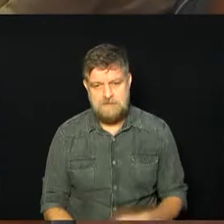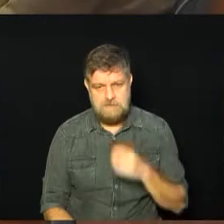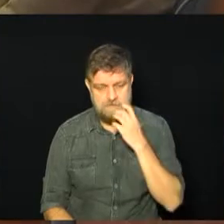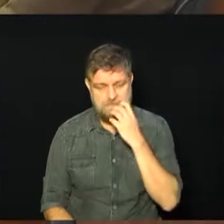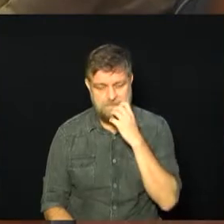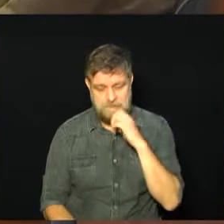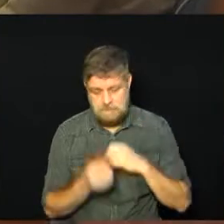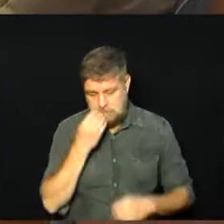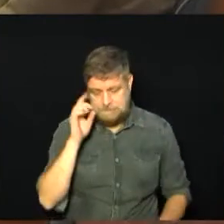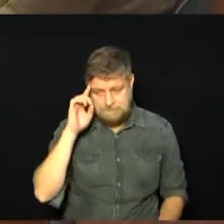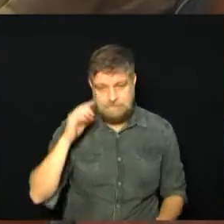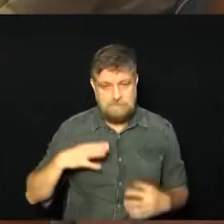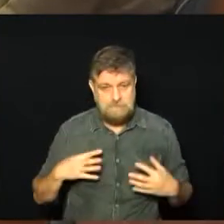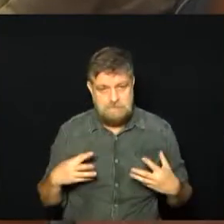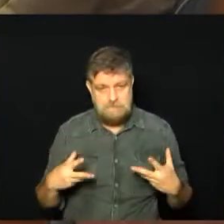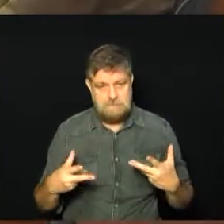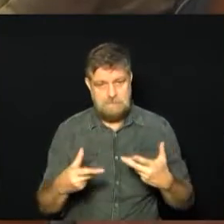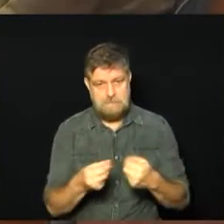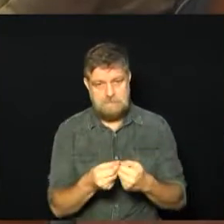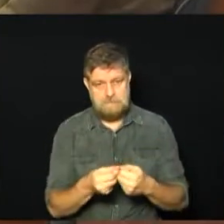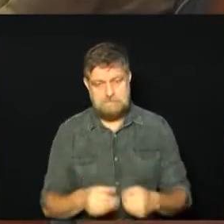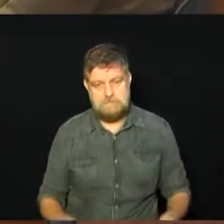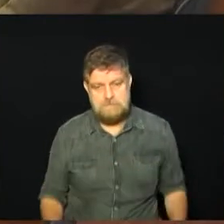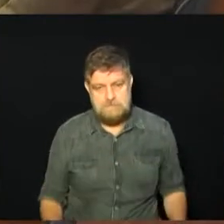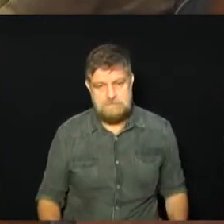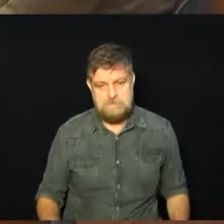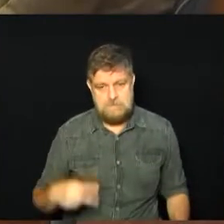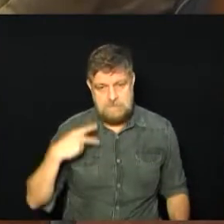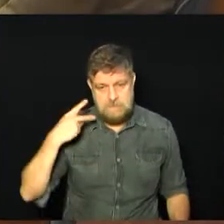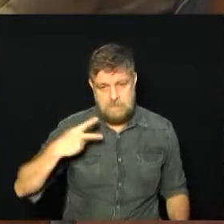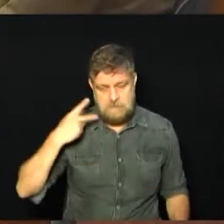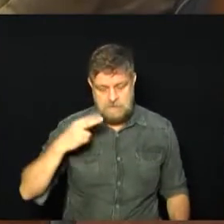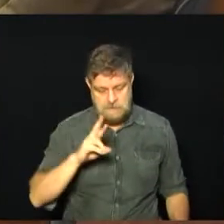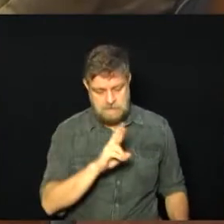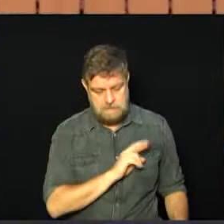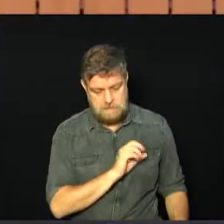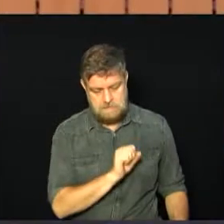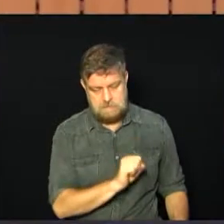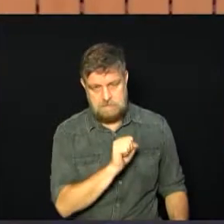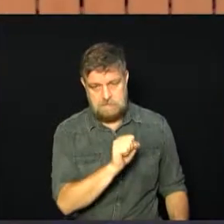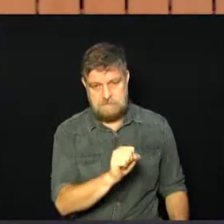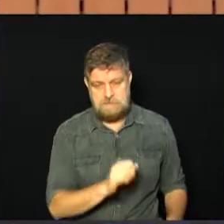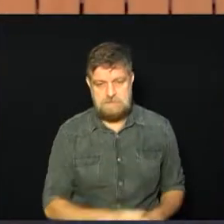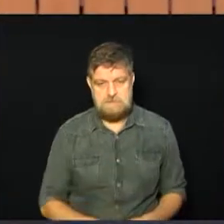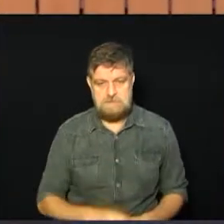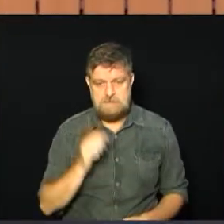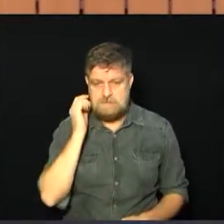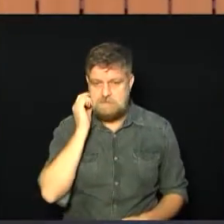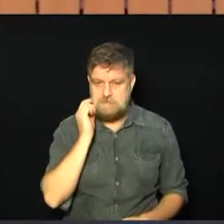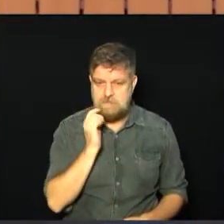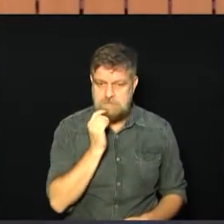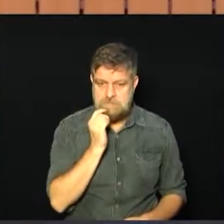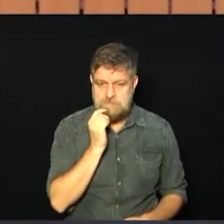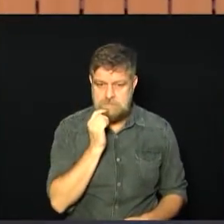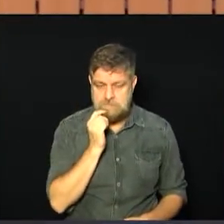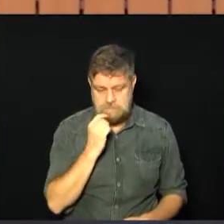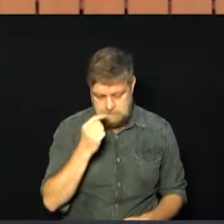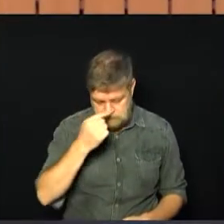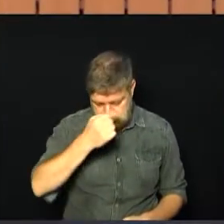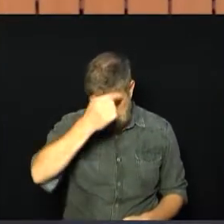Bom dia a todos. Bom dia, vereador Rossini, Marcelo Silva, Paulo